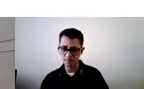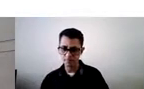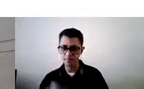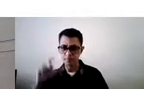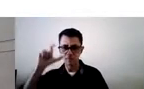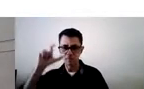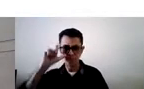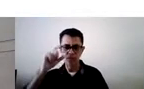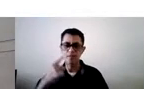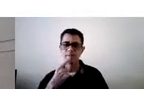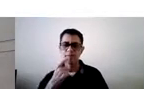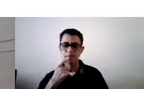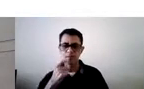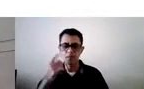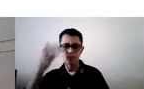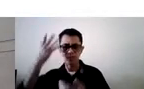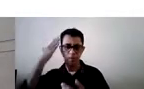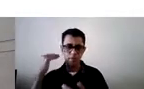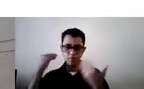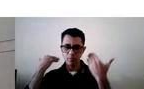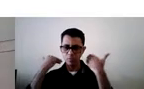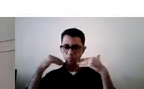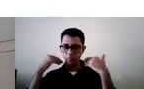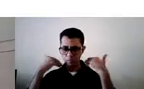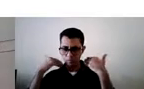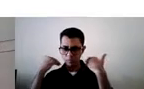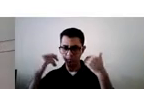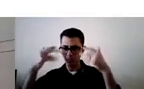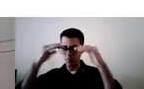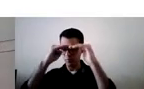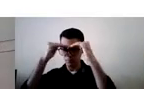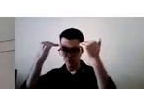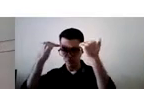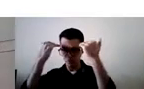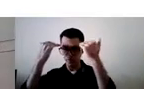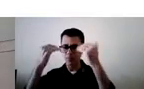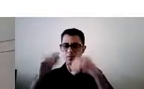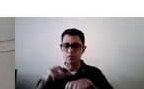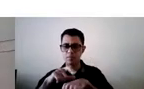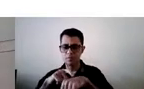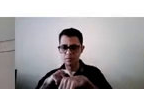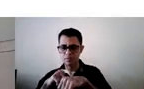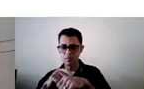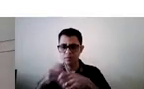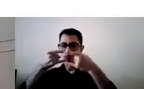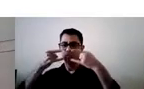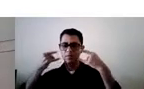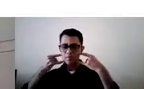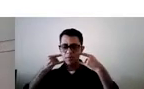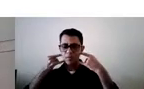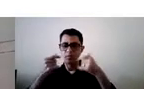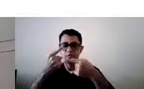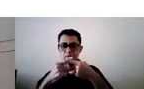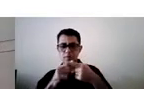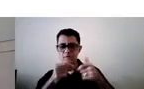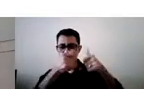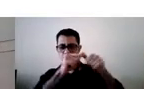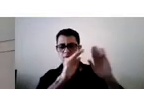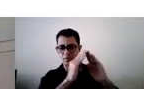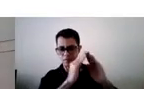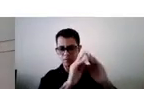vermelha, meu cabelo é curto, uso franja, no momento não estou de máscara, porque estou na minha casa,